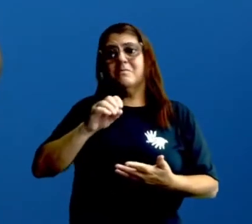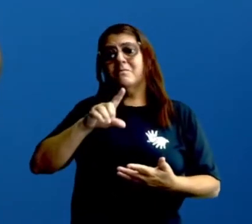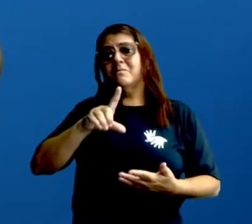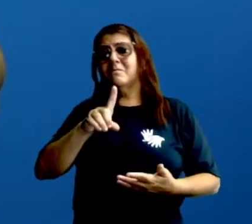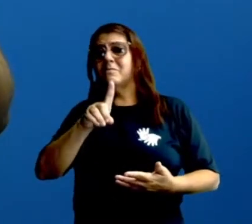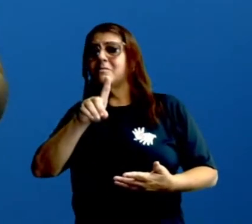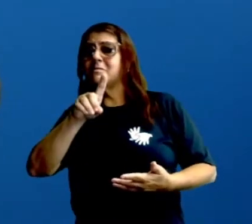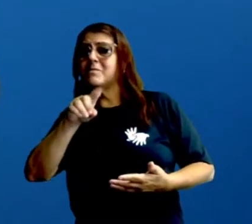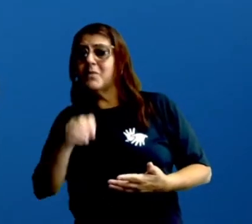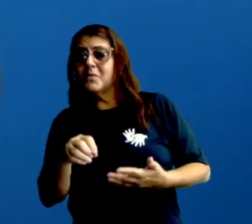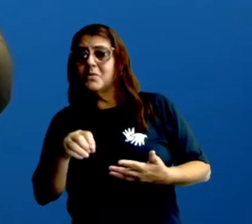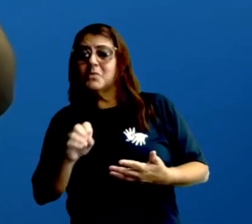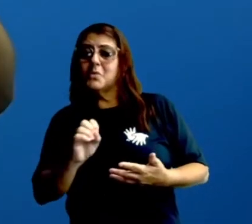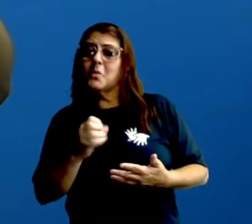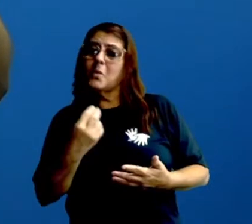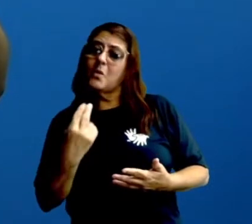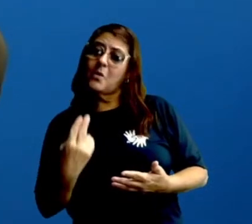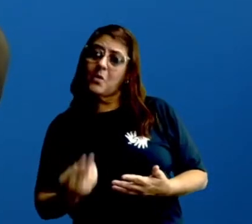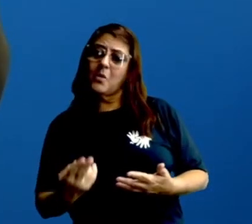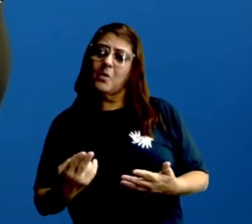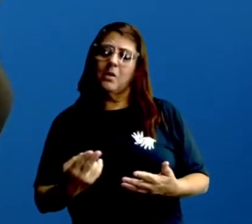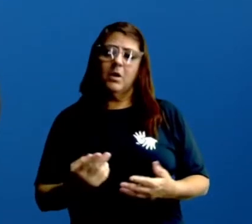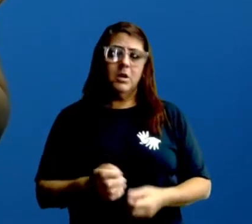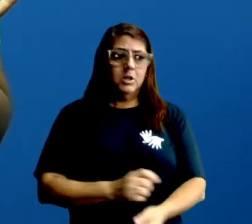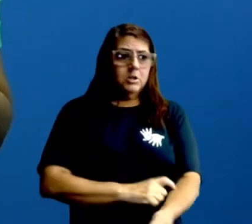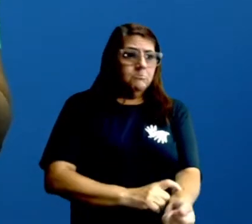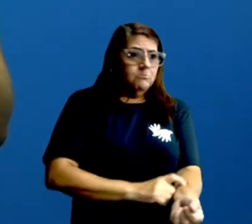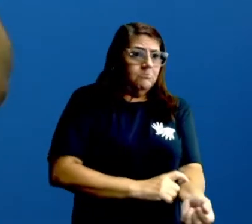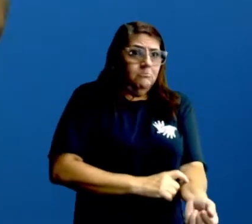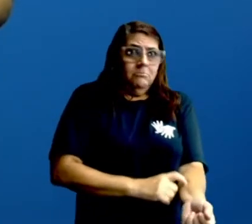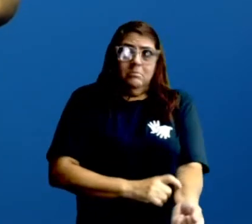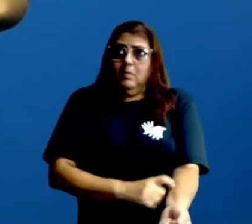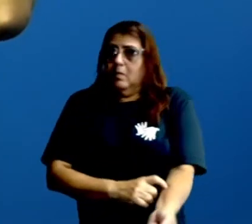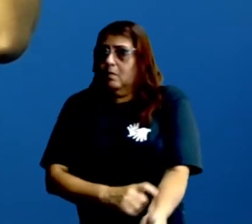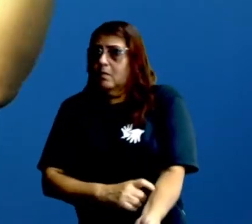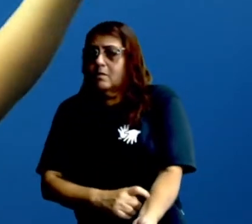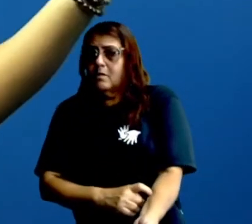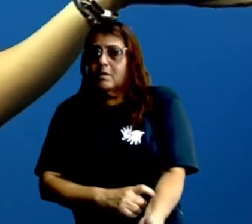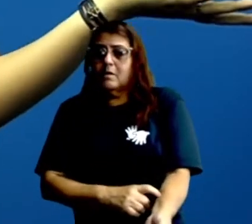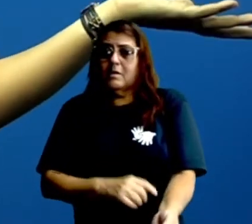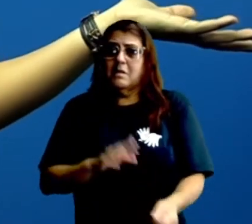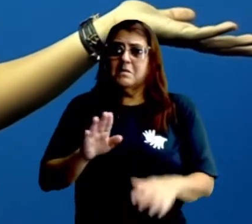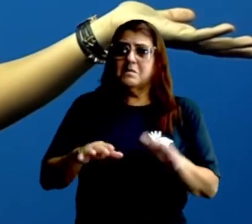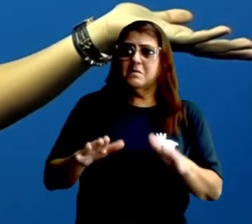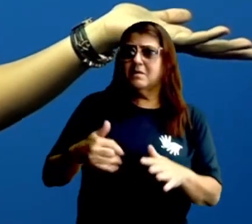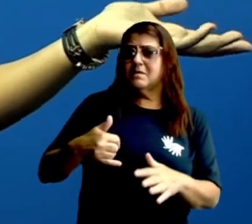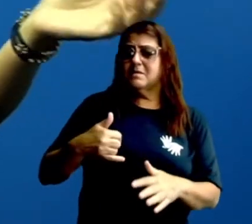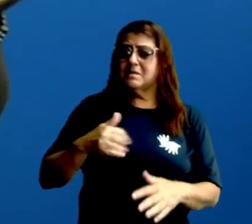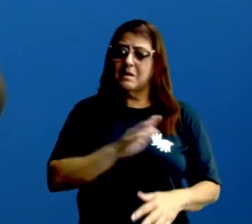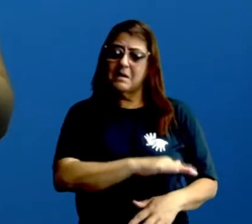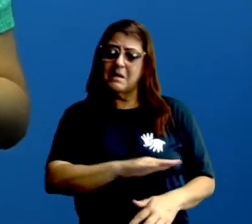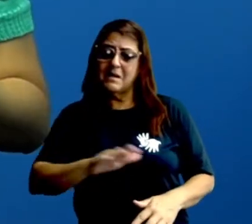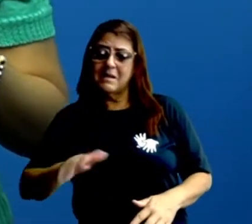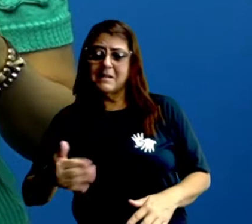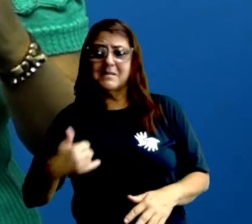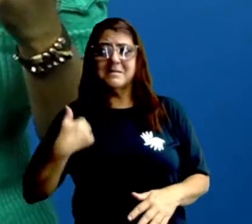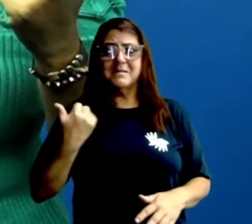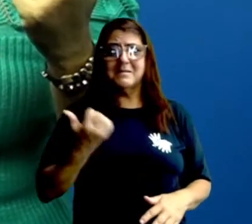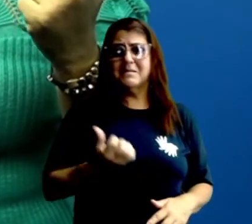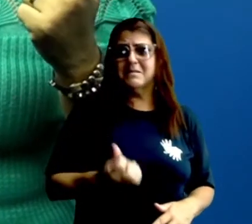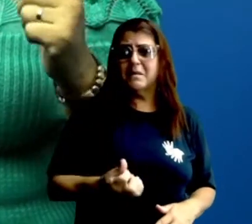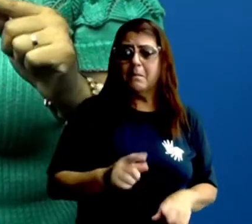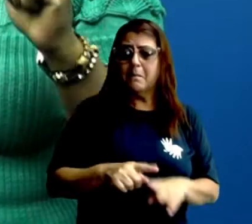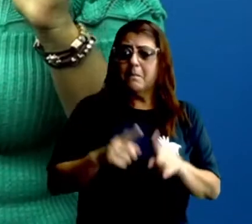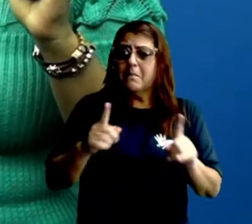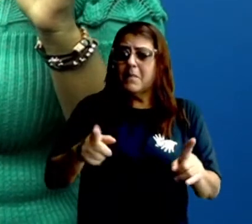passar ou quem nunca teve aquele estresse eu sei que vocês criancinhas de 6 anos não se estressam mas quem nunca